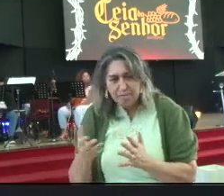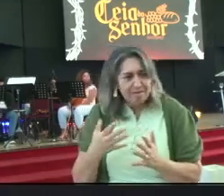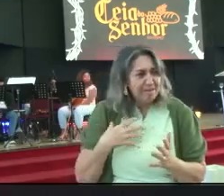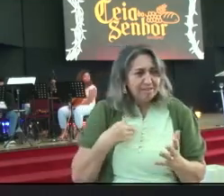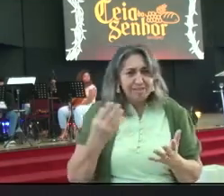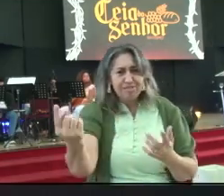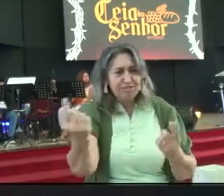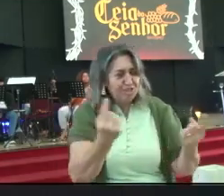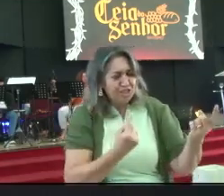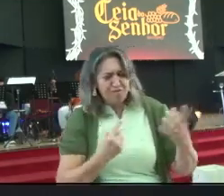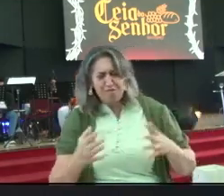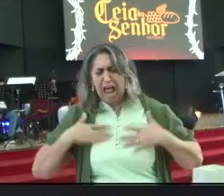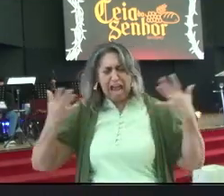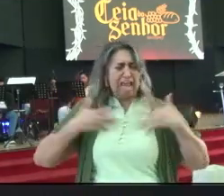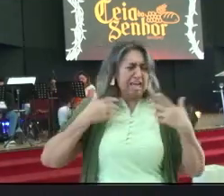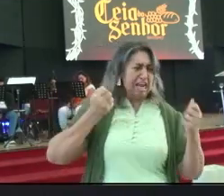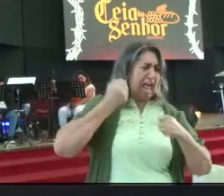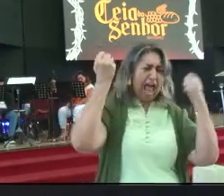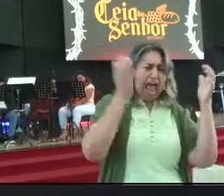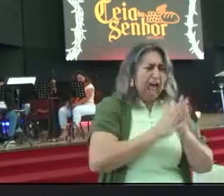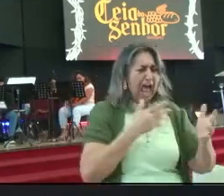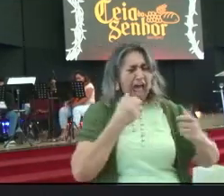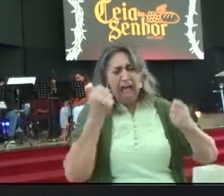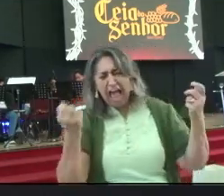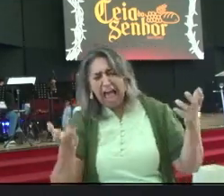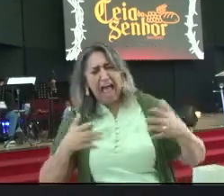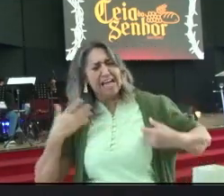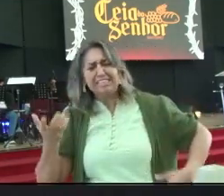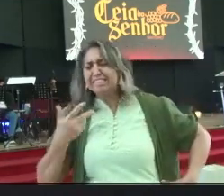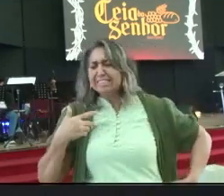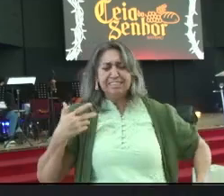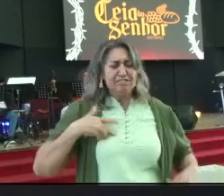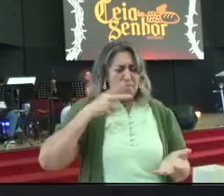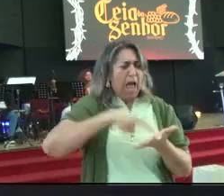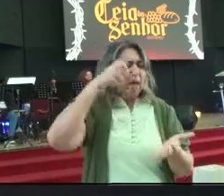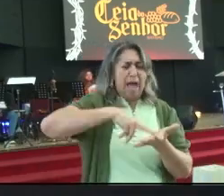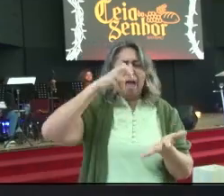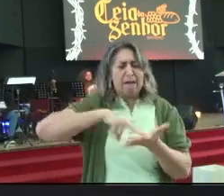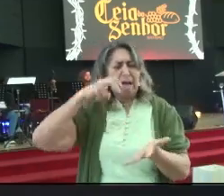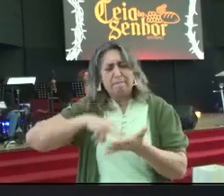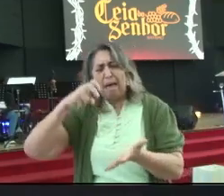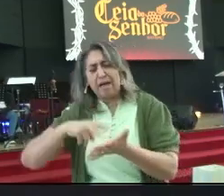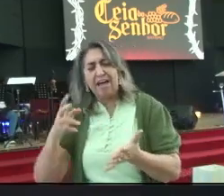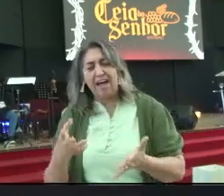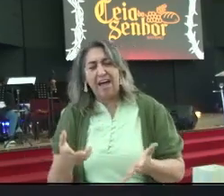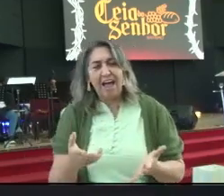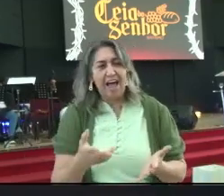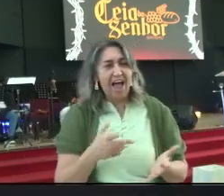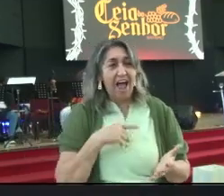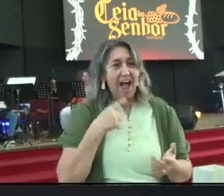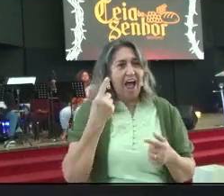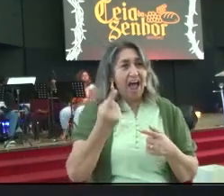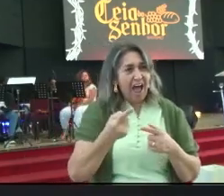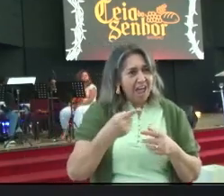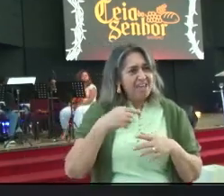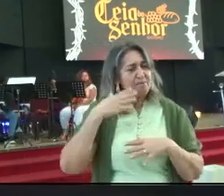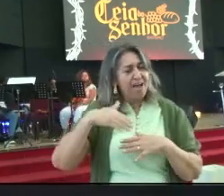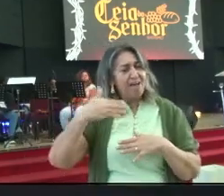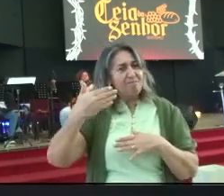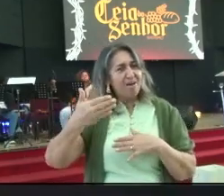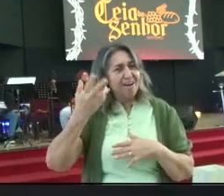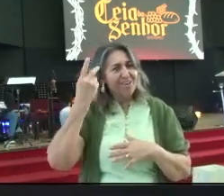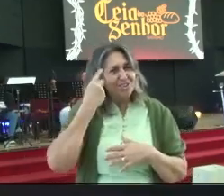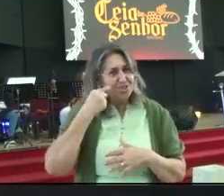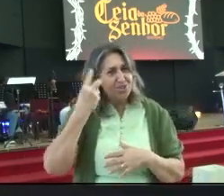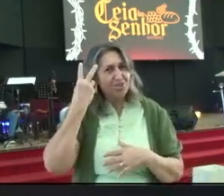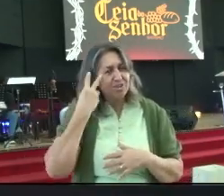culto pentecostal, tem até reteté. Aí quando passa aquele pico de emoção, você